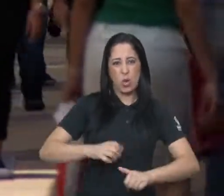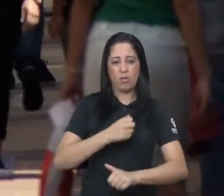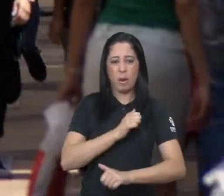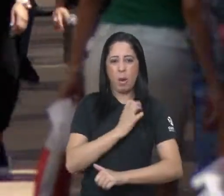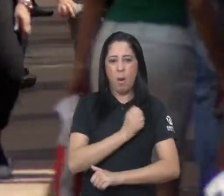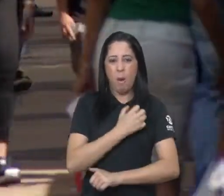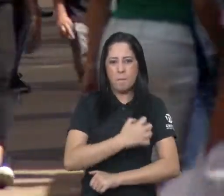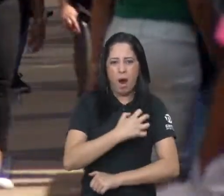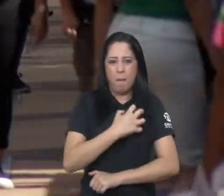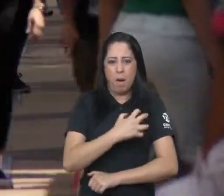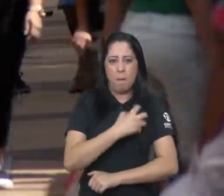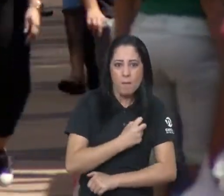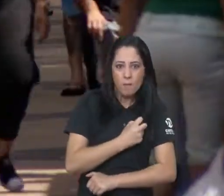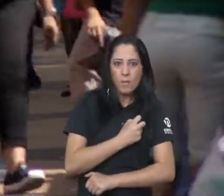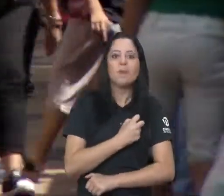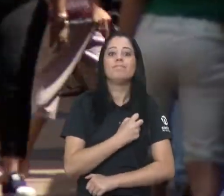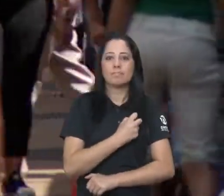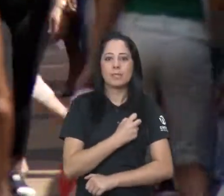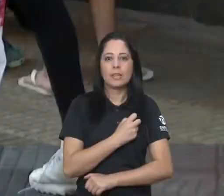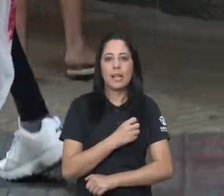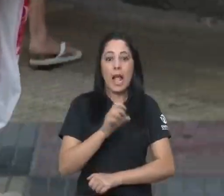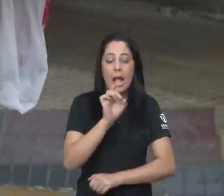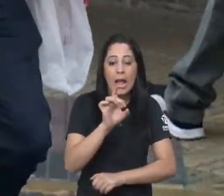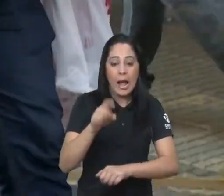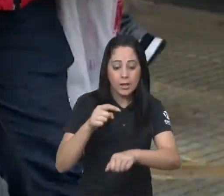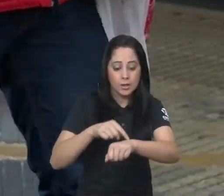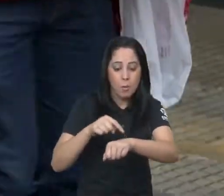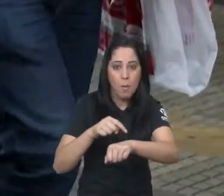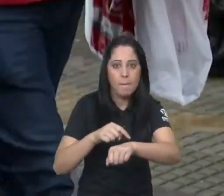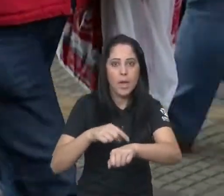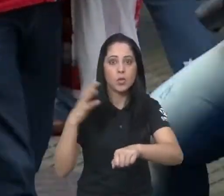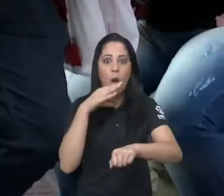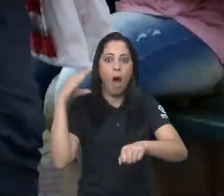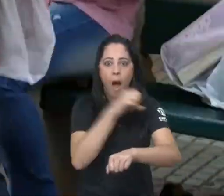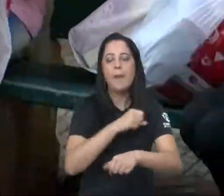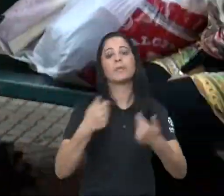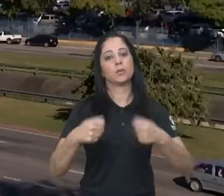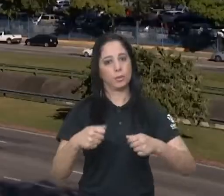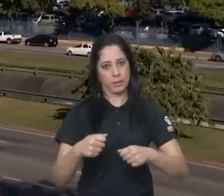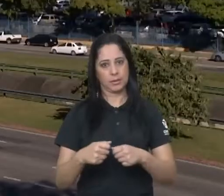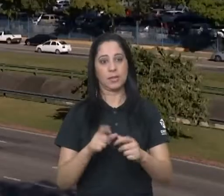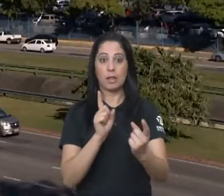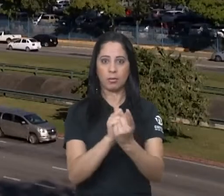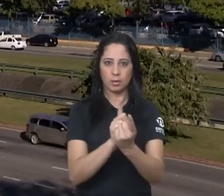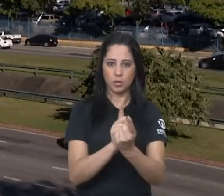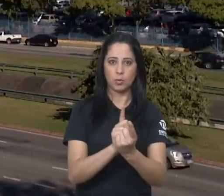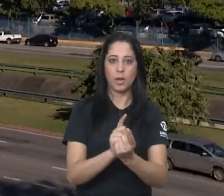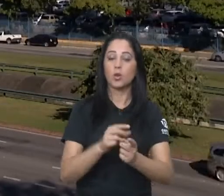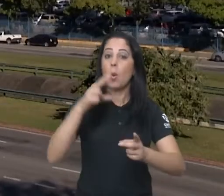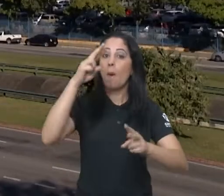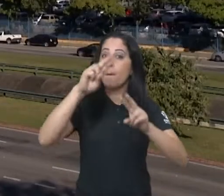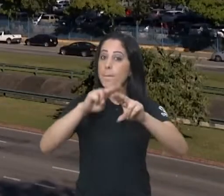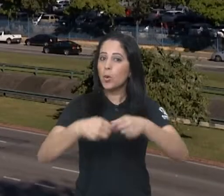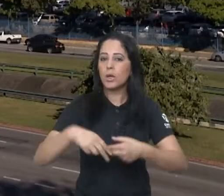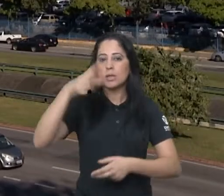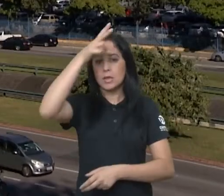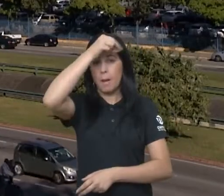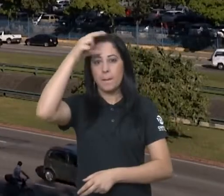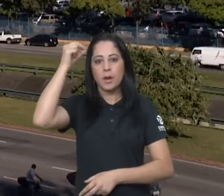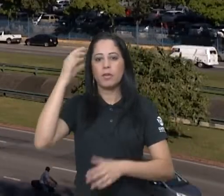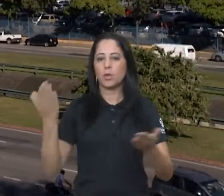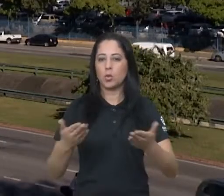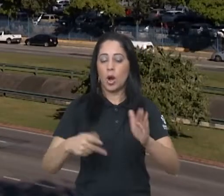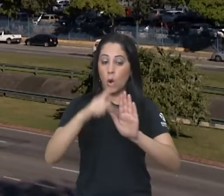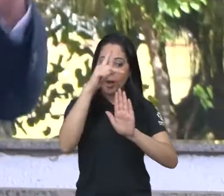infarto ou outra emergência cardíaca, cada segundo é decisivo. Pensando nisso, a Prefeitura de São José